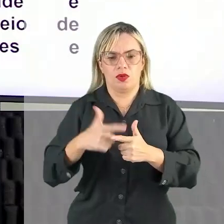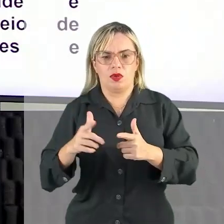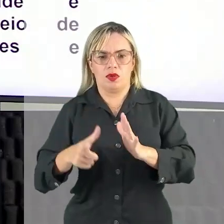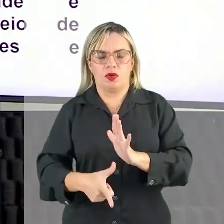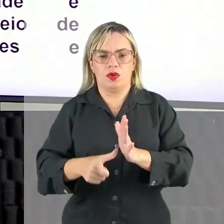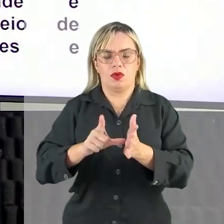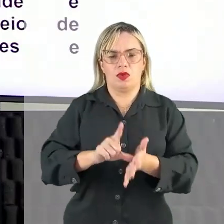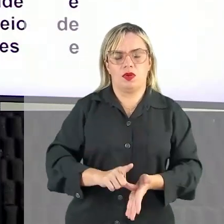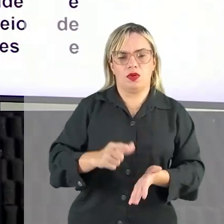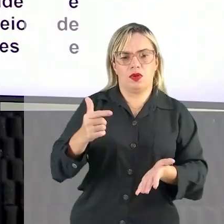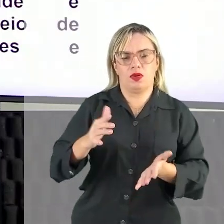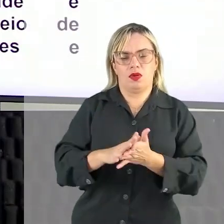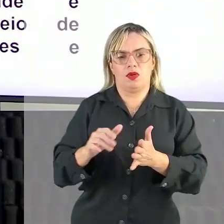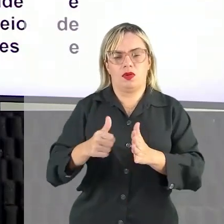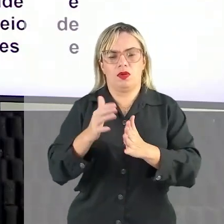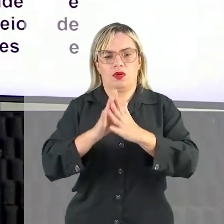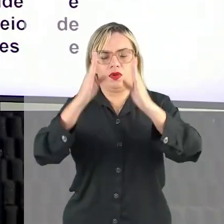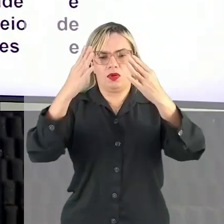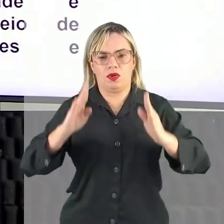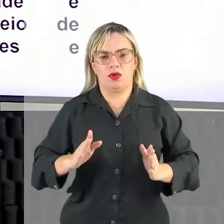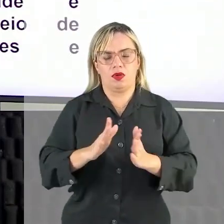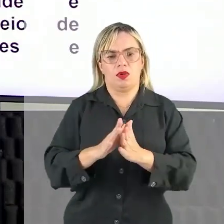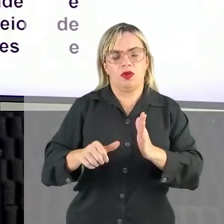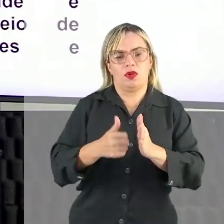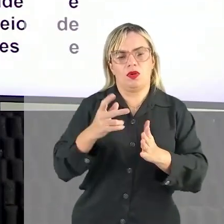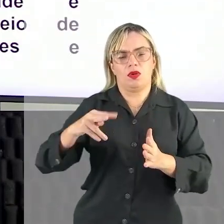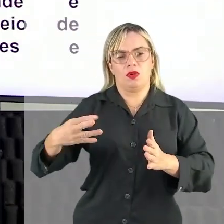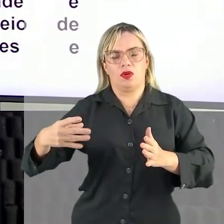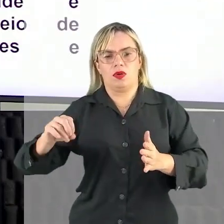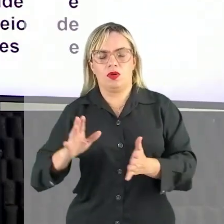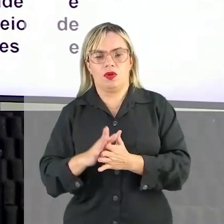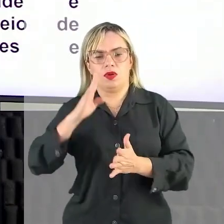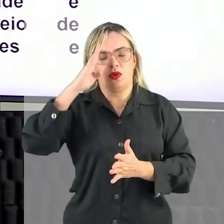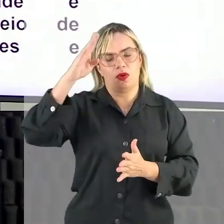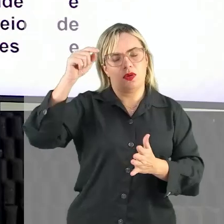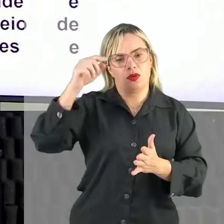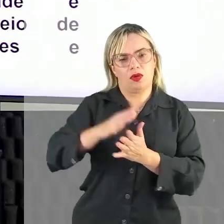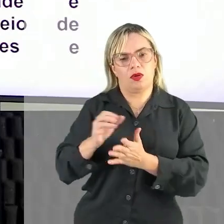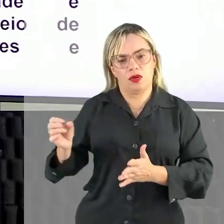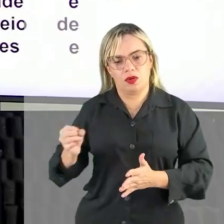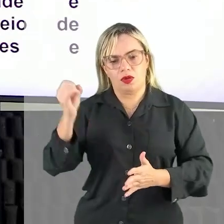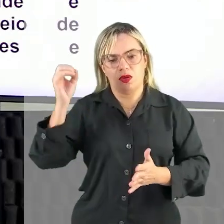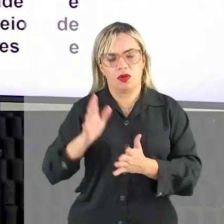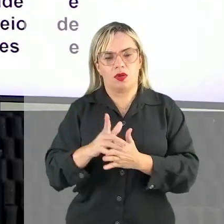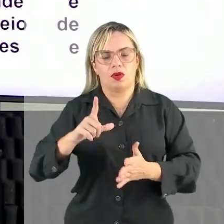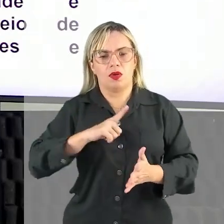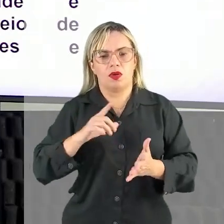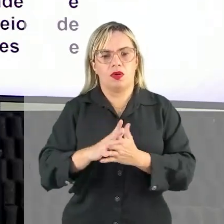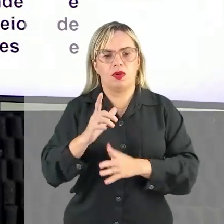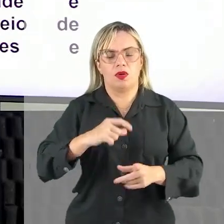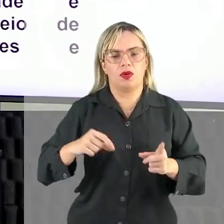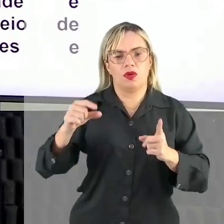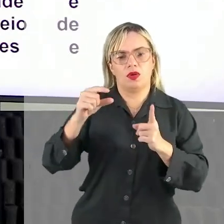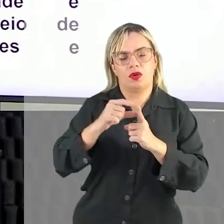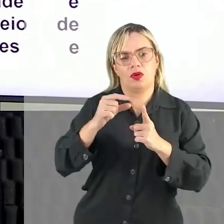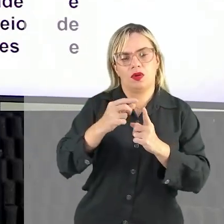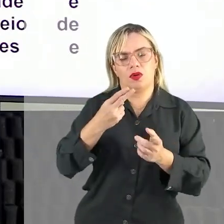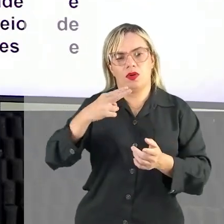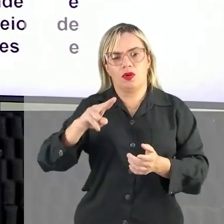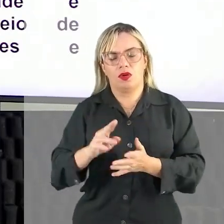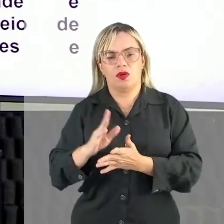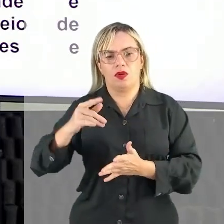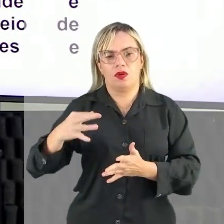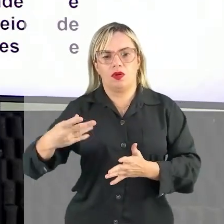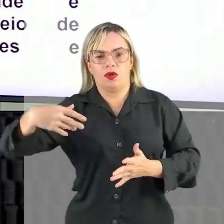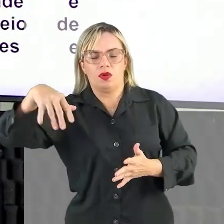respeito do em primeira análise em primeiro plano primordialmente tinha uma palavra que era chamada em